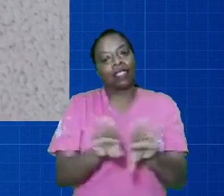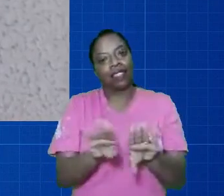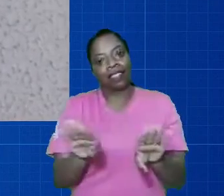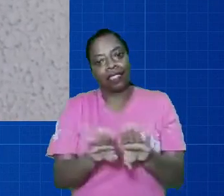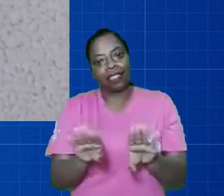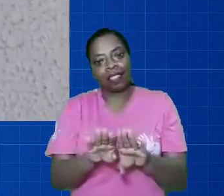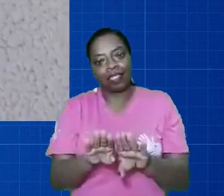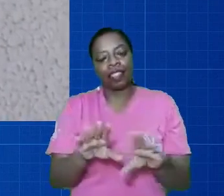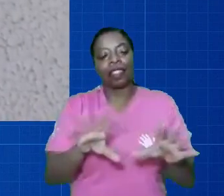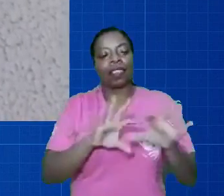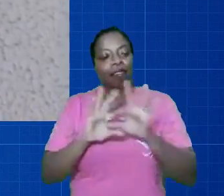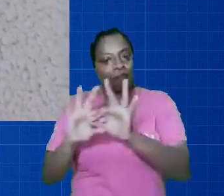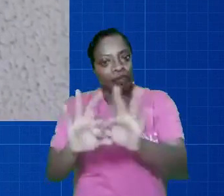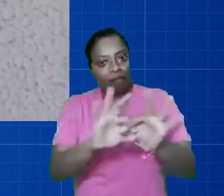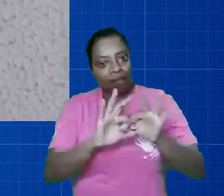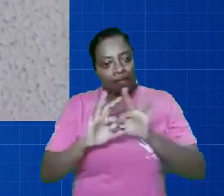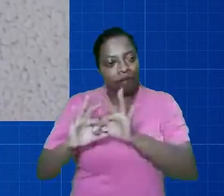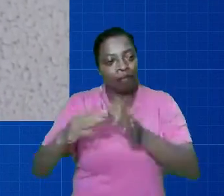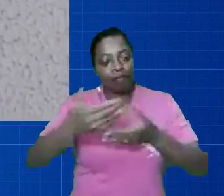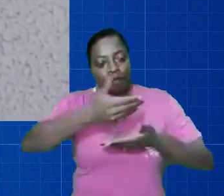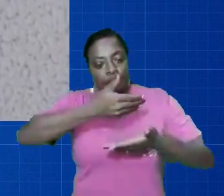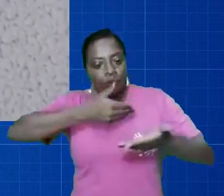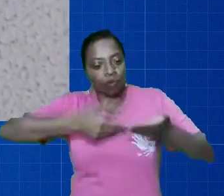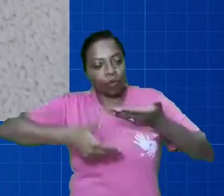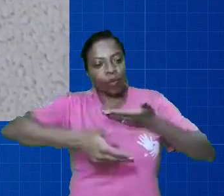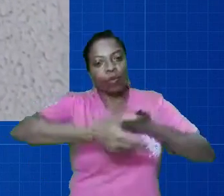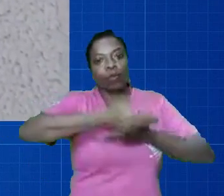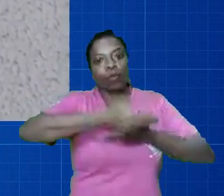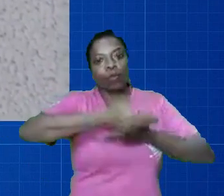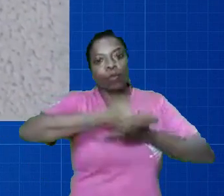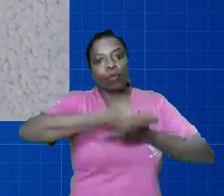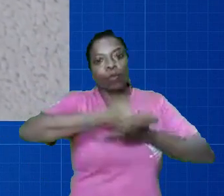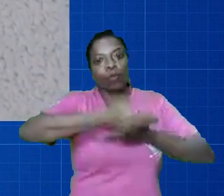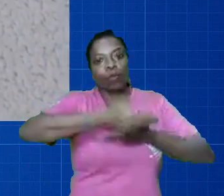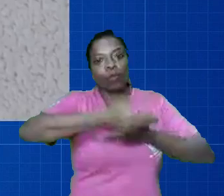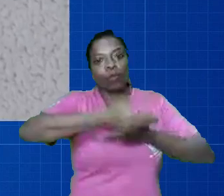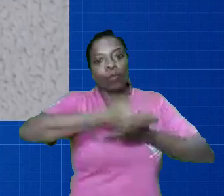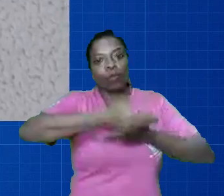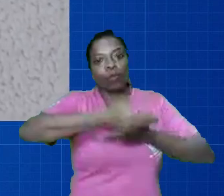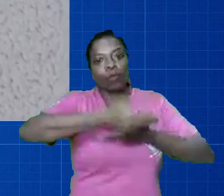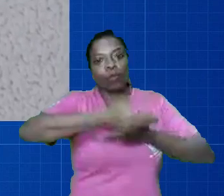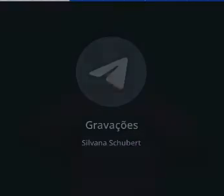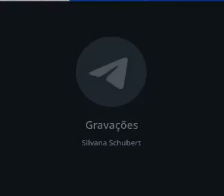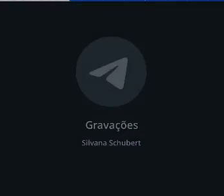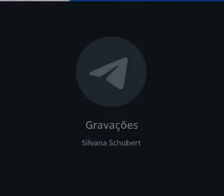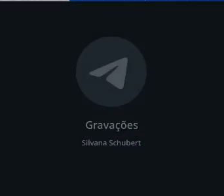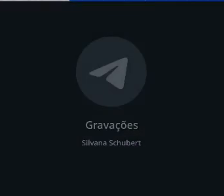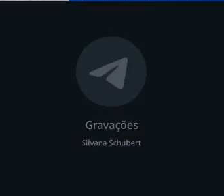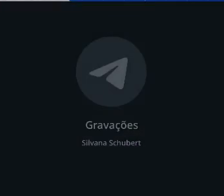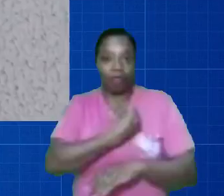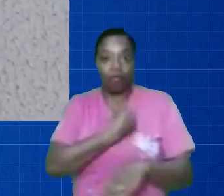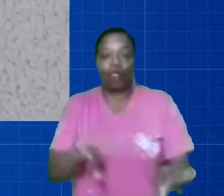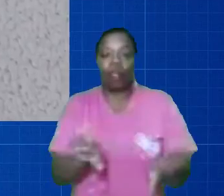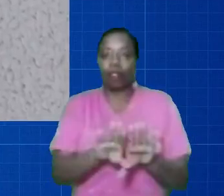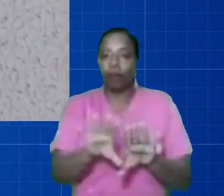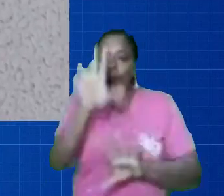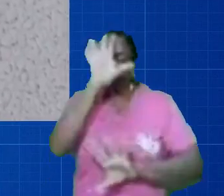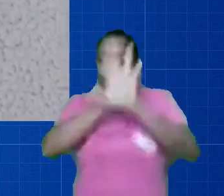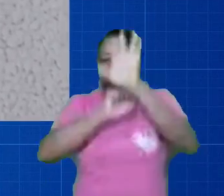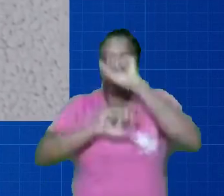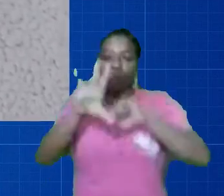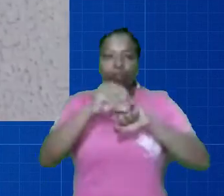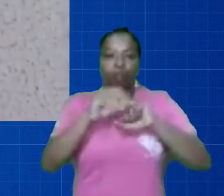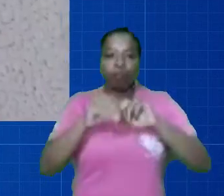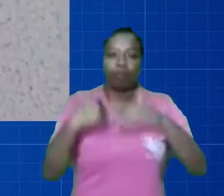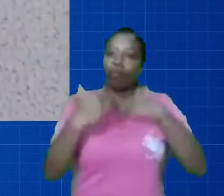do aluno, no rendimento escolar dele. A gente recebia muitos relatos das mães dizendo o quanto aquilo era importante, o